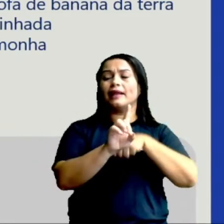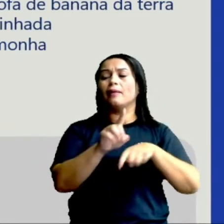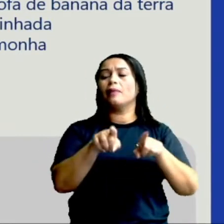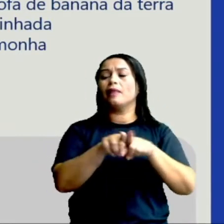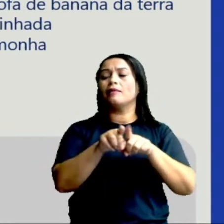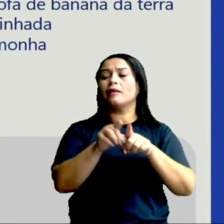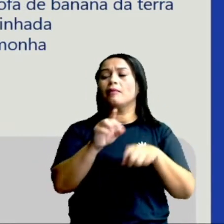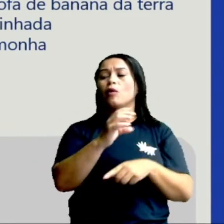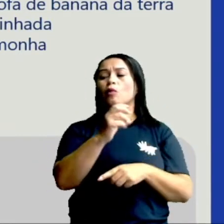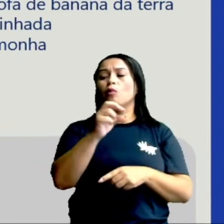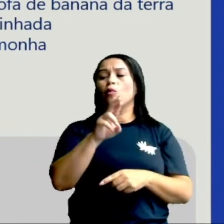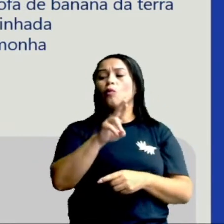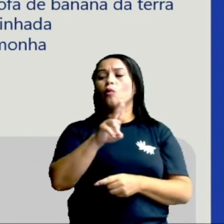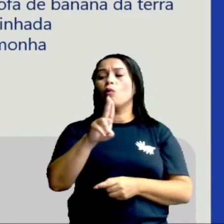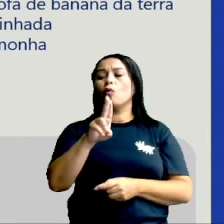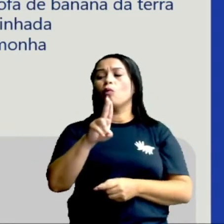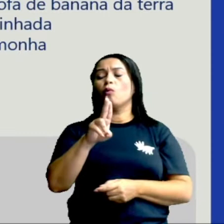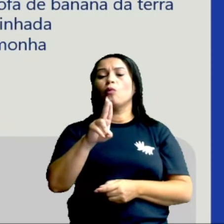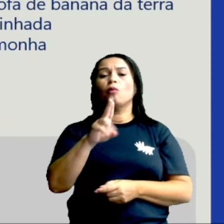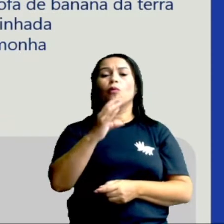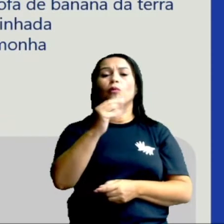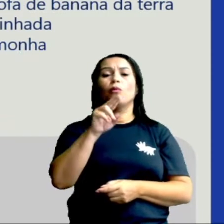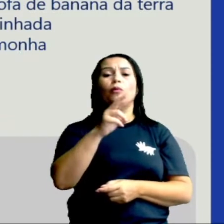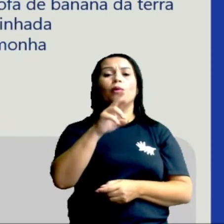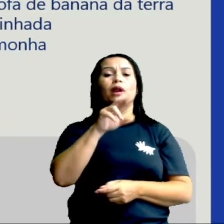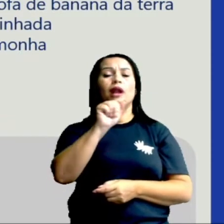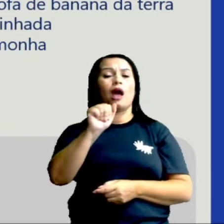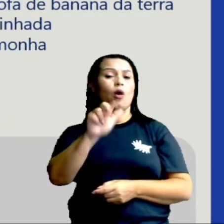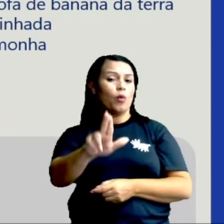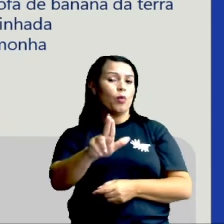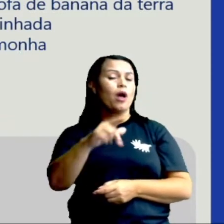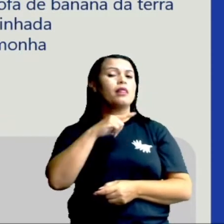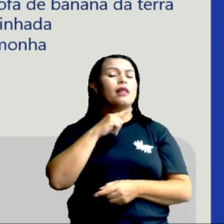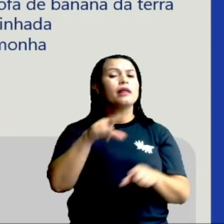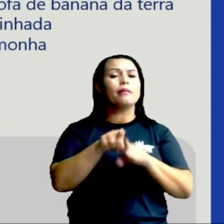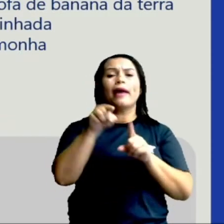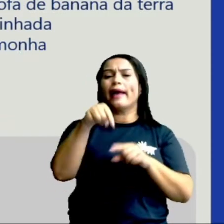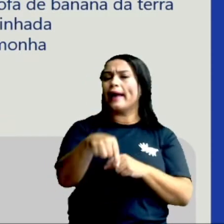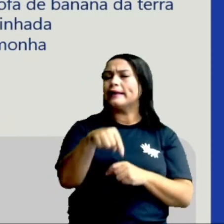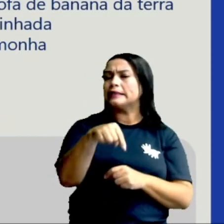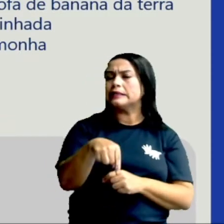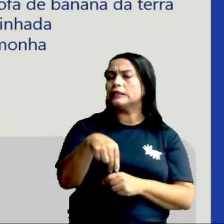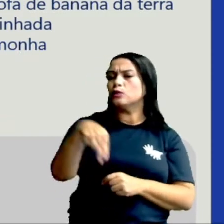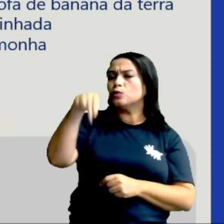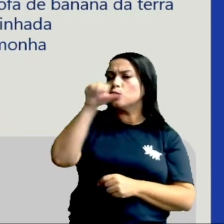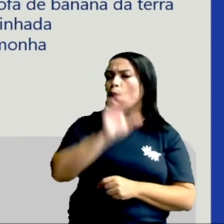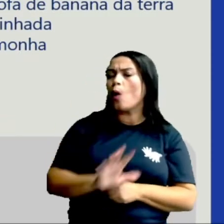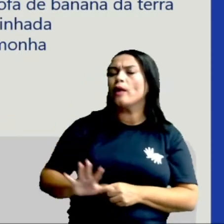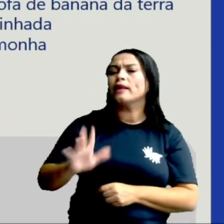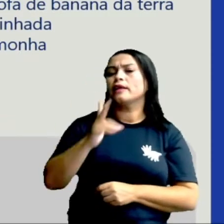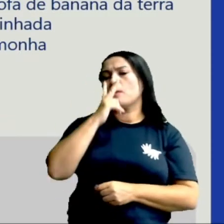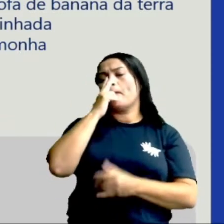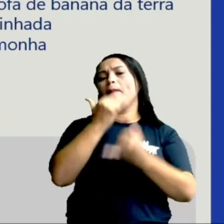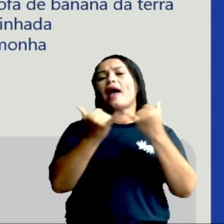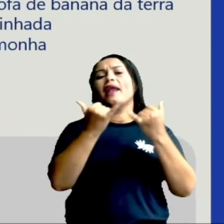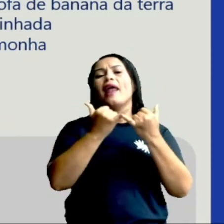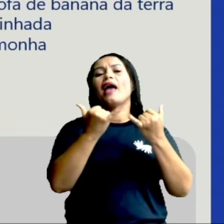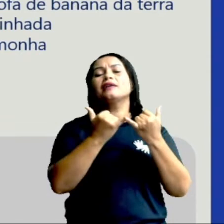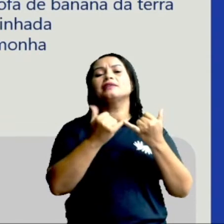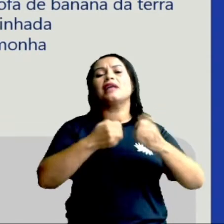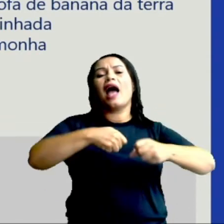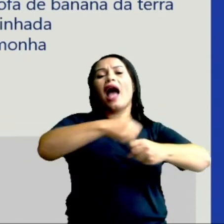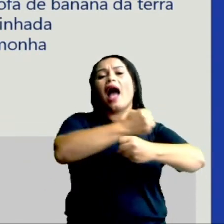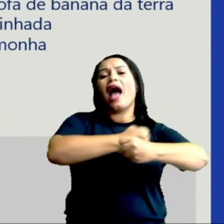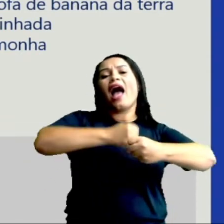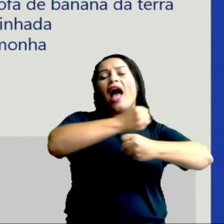O curau eu poderia remeter aqui no Nordeste, é tipo como se fosse a canjica.